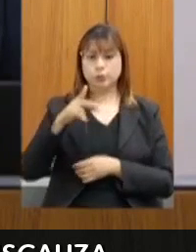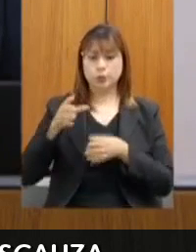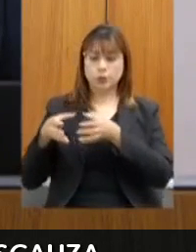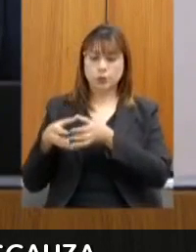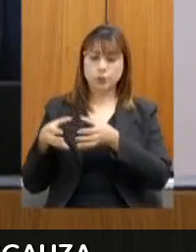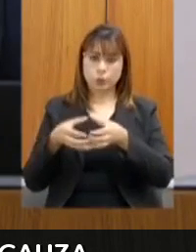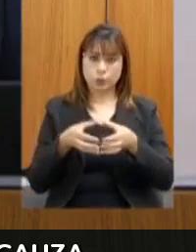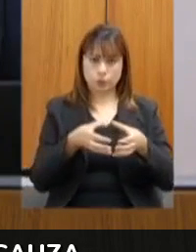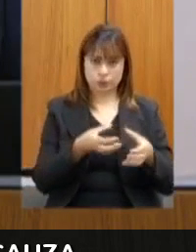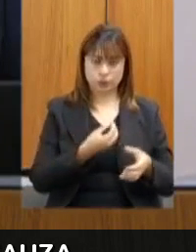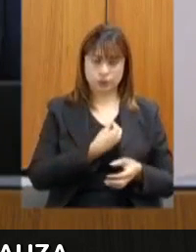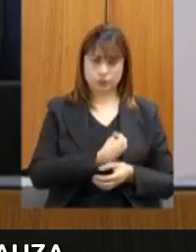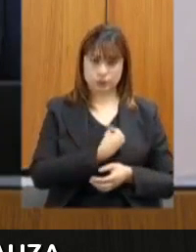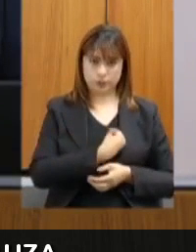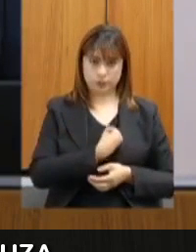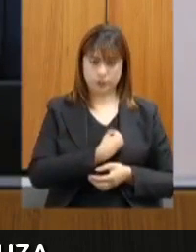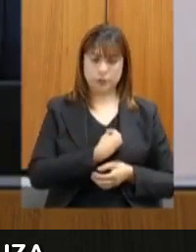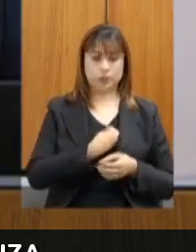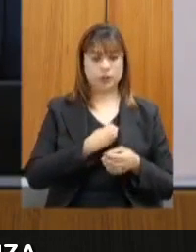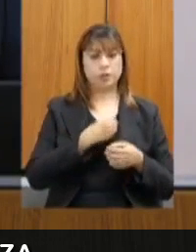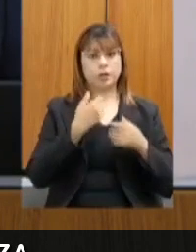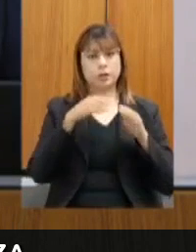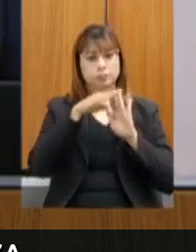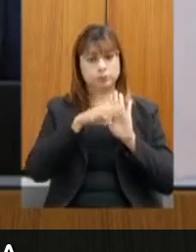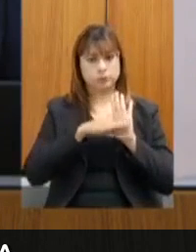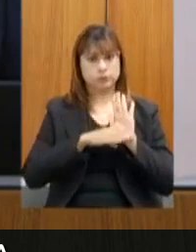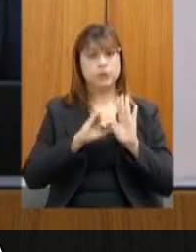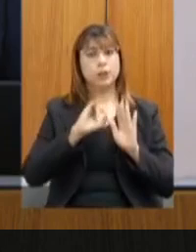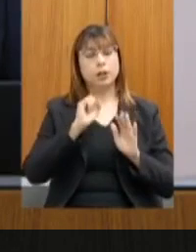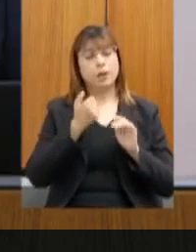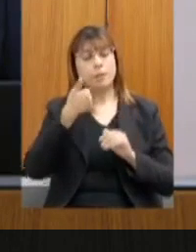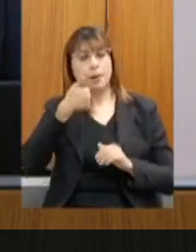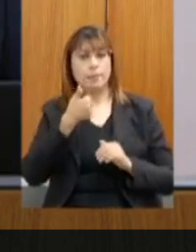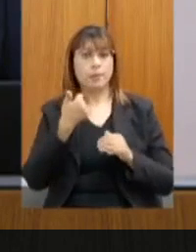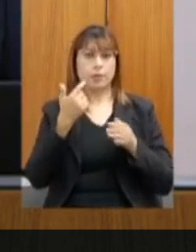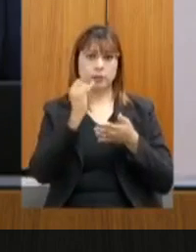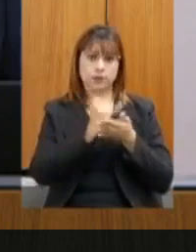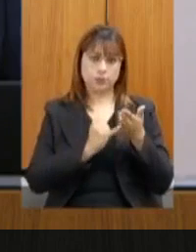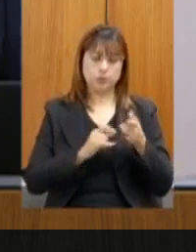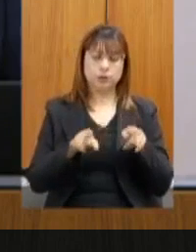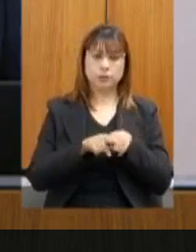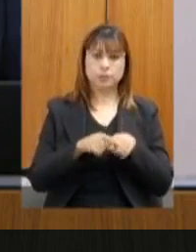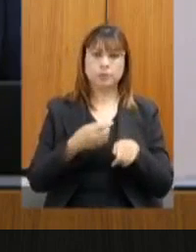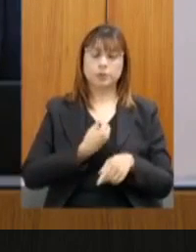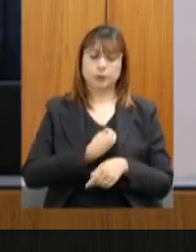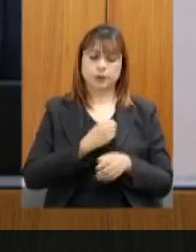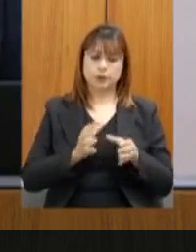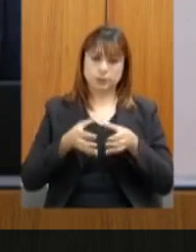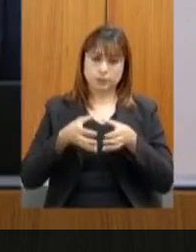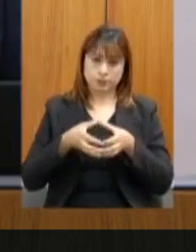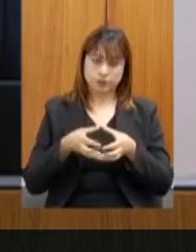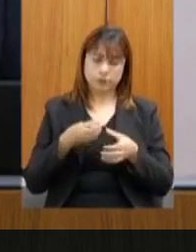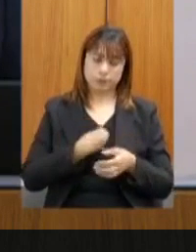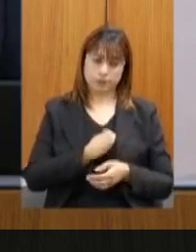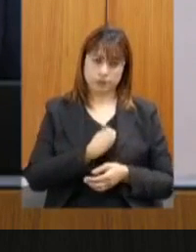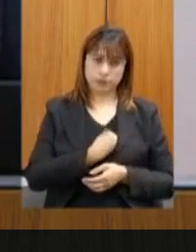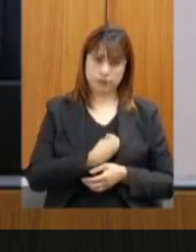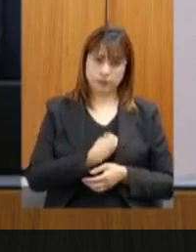comissões participantes, por ordem de inscrição. Terceiro, membros das comissões participantes, por ordem de inscrição.